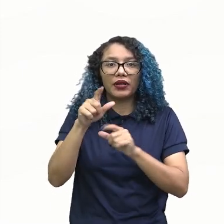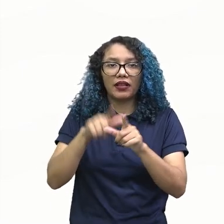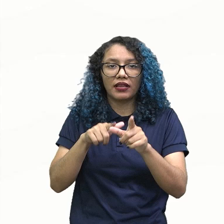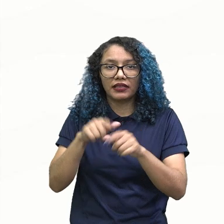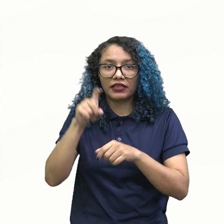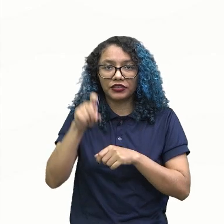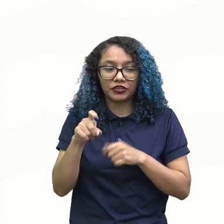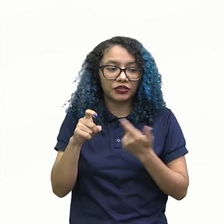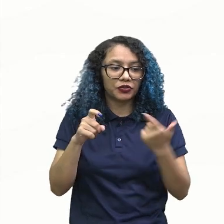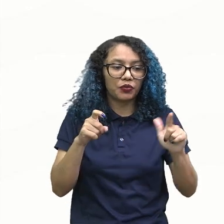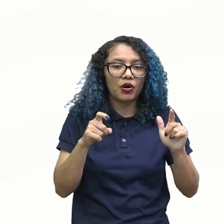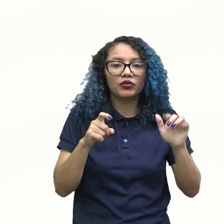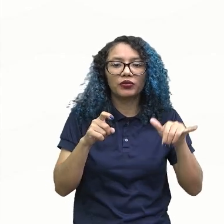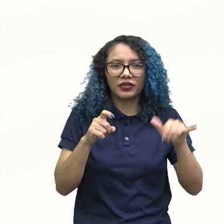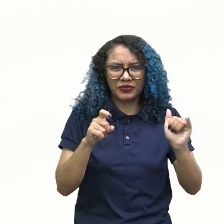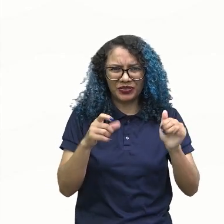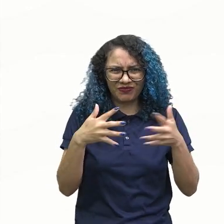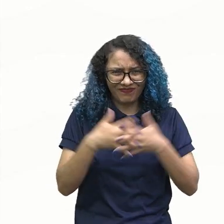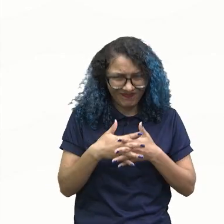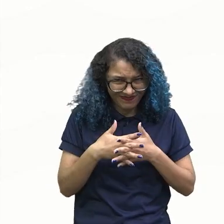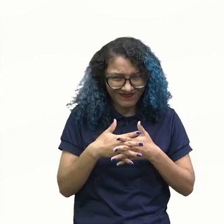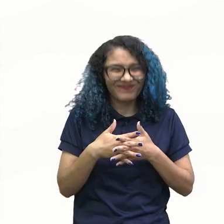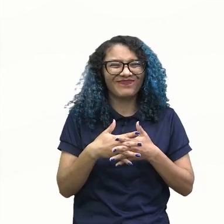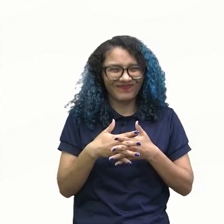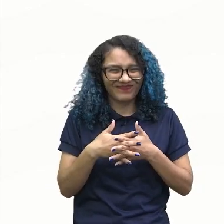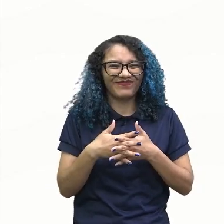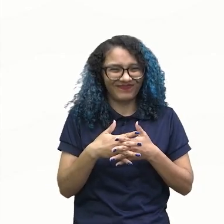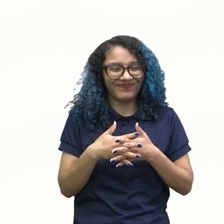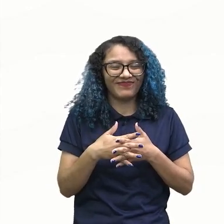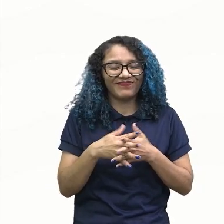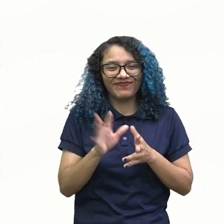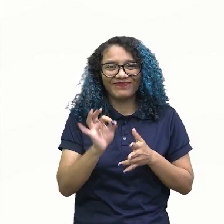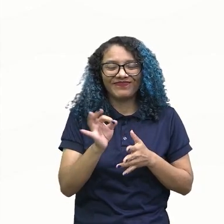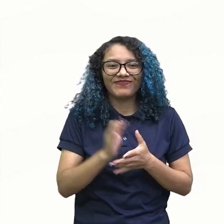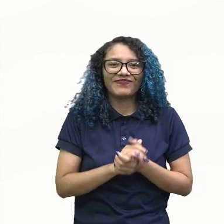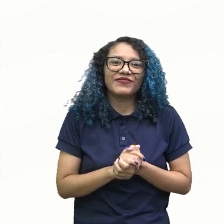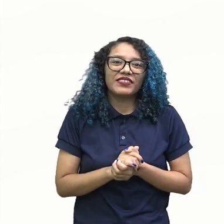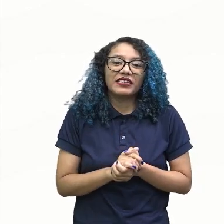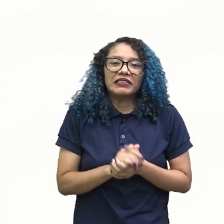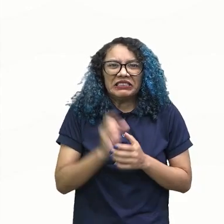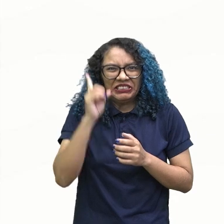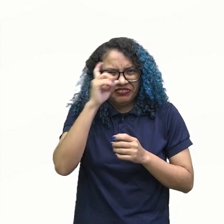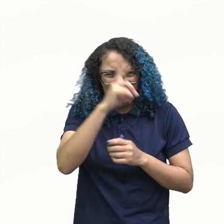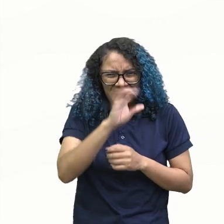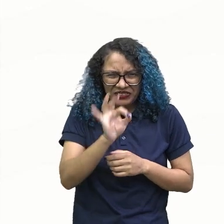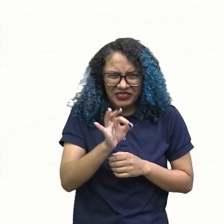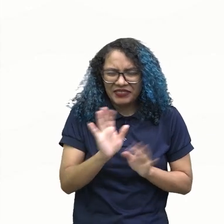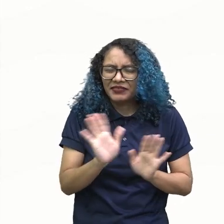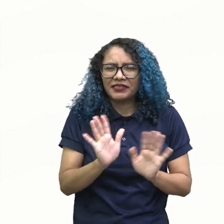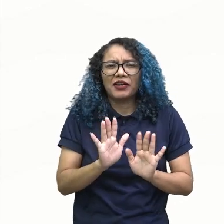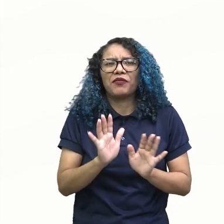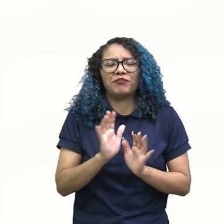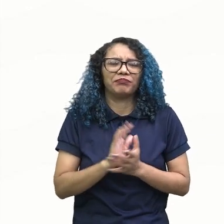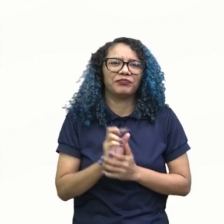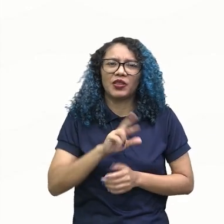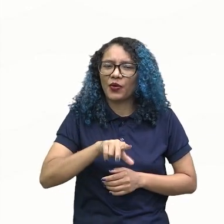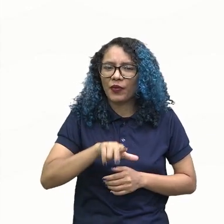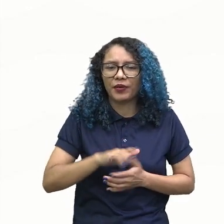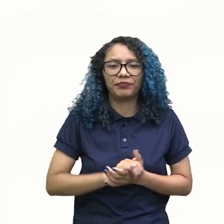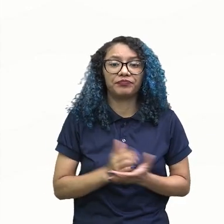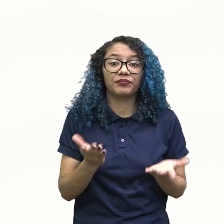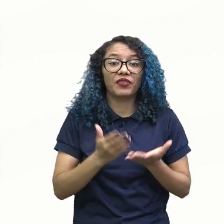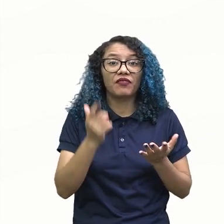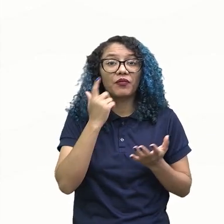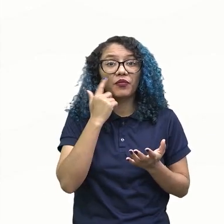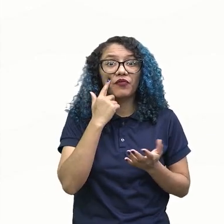y. Complicou? Com certeza. Você deve ter dito assim, ixi, muito difícil. Não. Então, vamos agora aqui